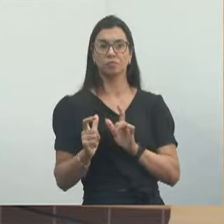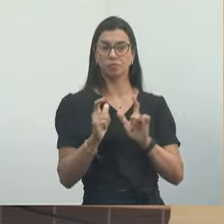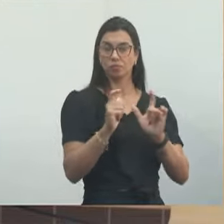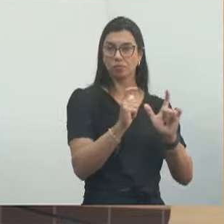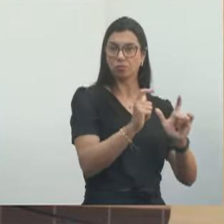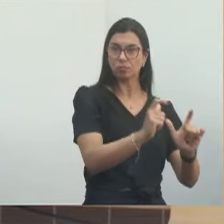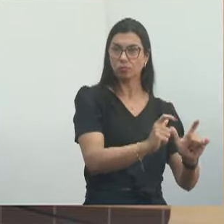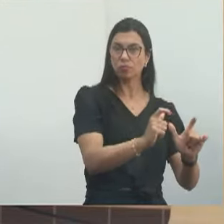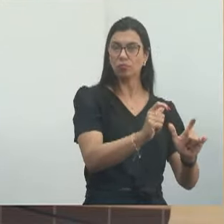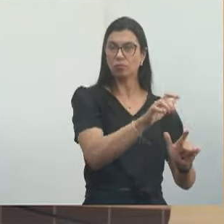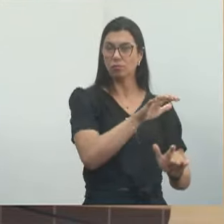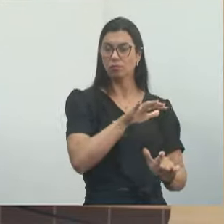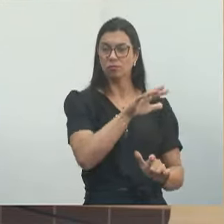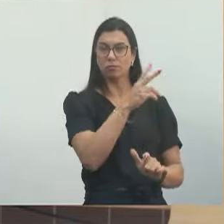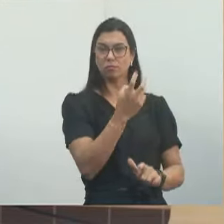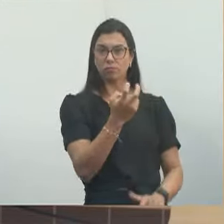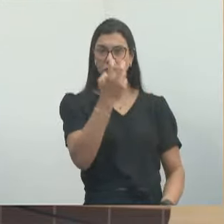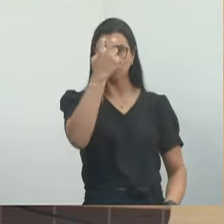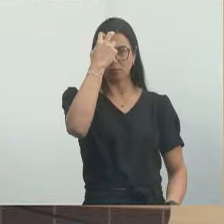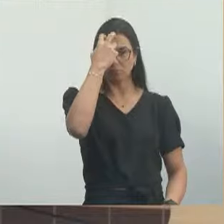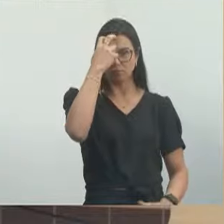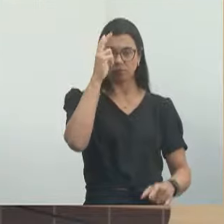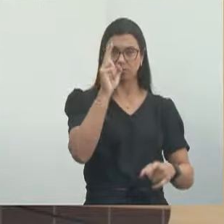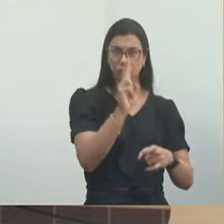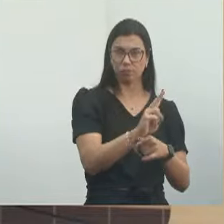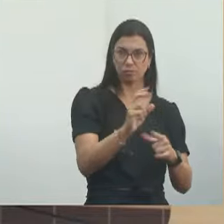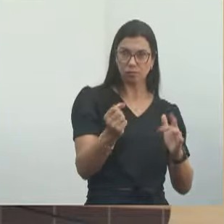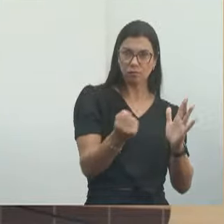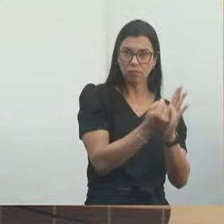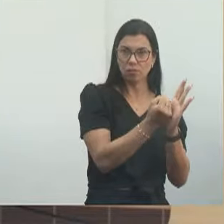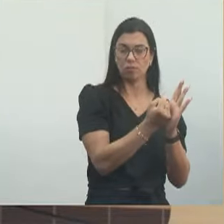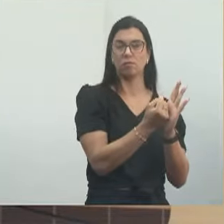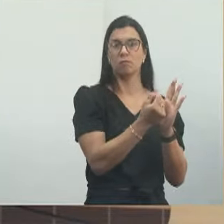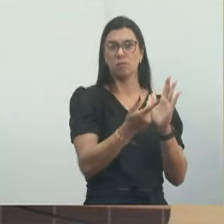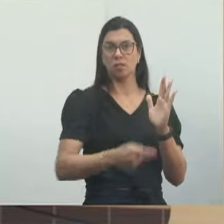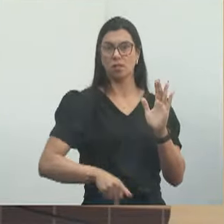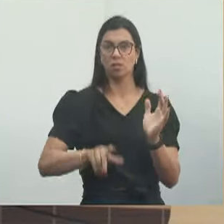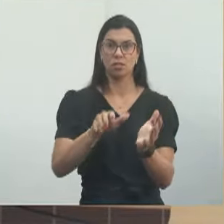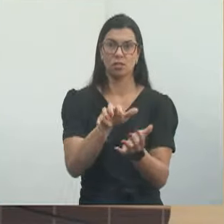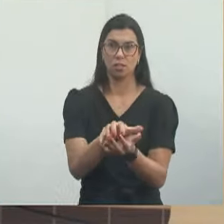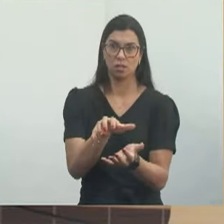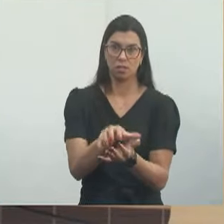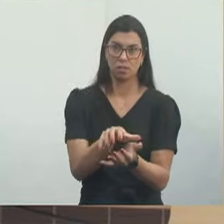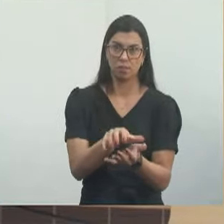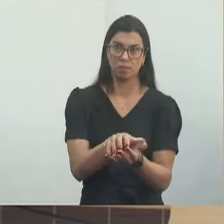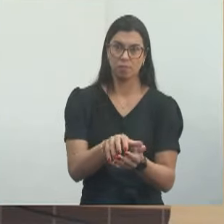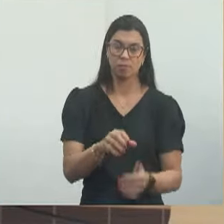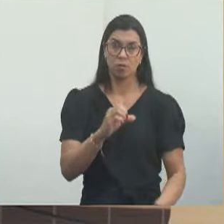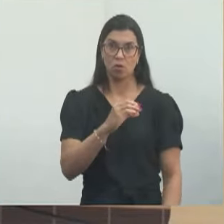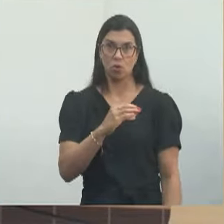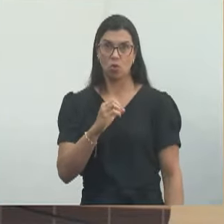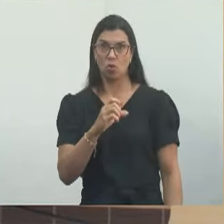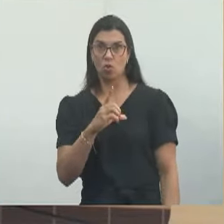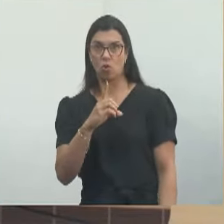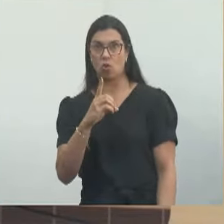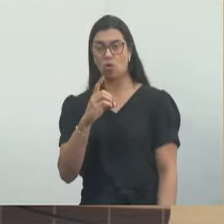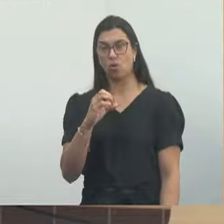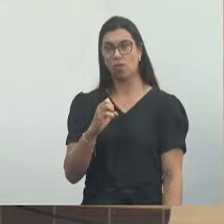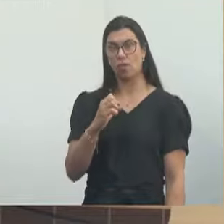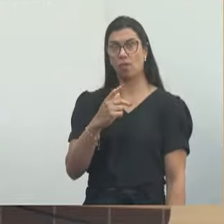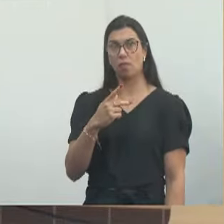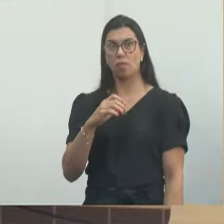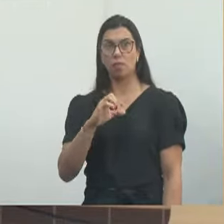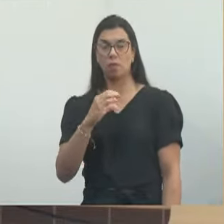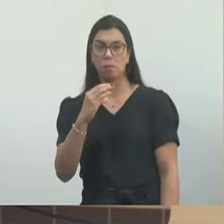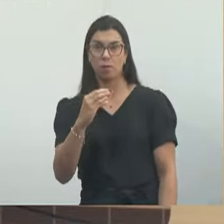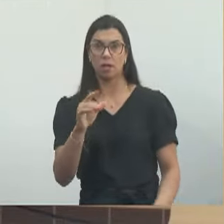cria o Conselho de Defesa do Patrimônio Cultural do município de Jacareí, o CODEPAC, e o